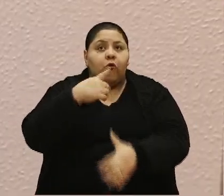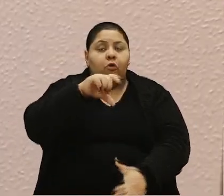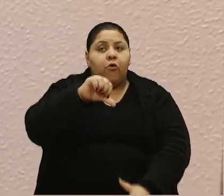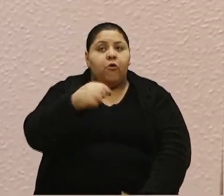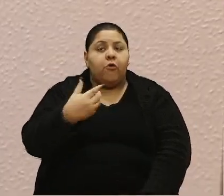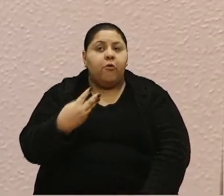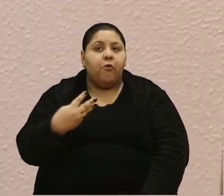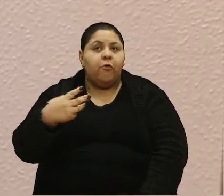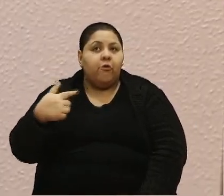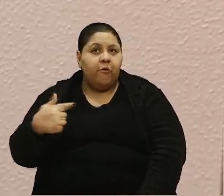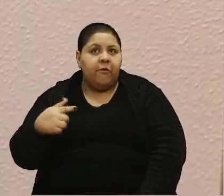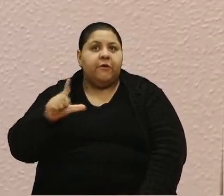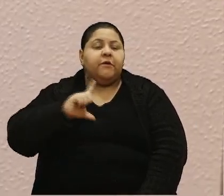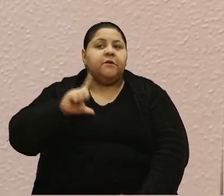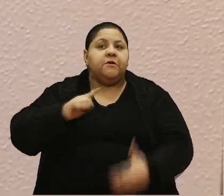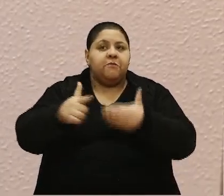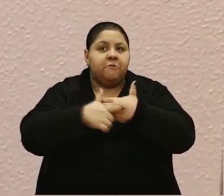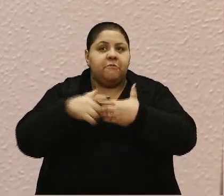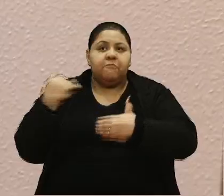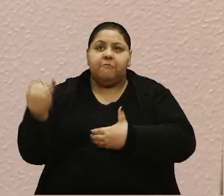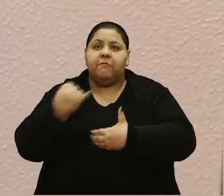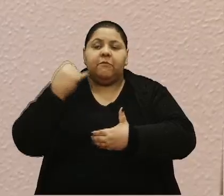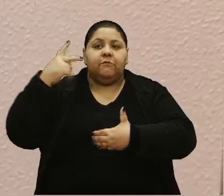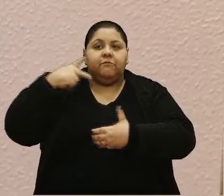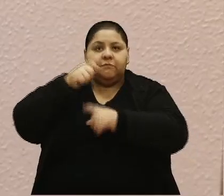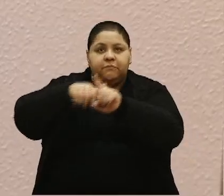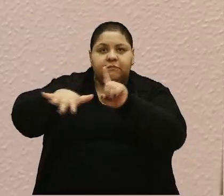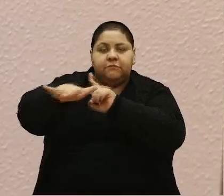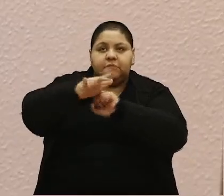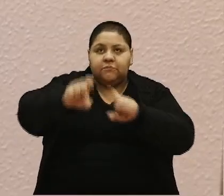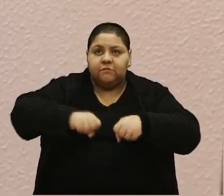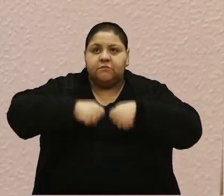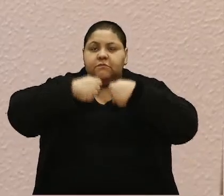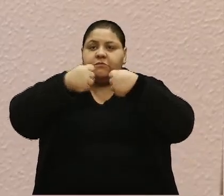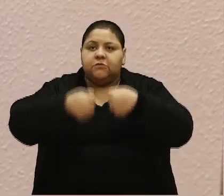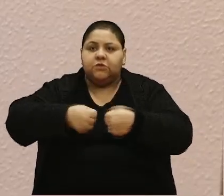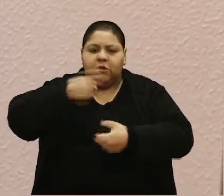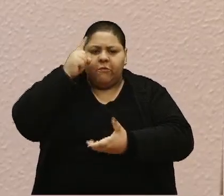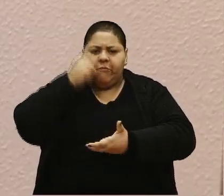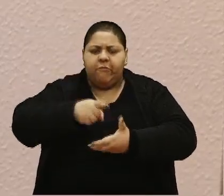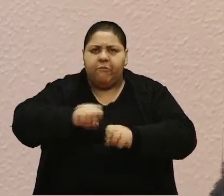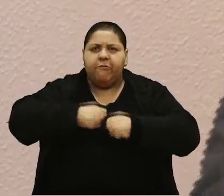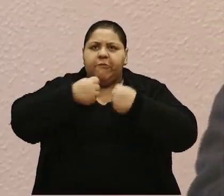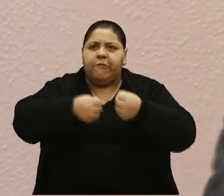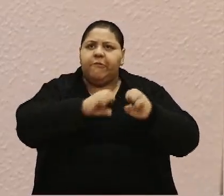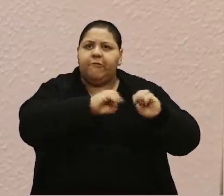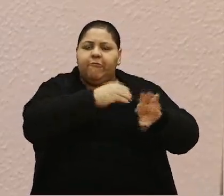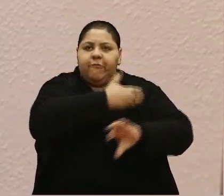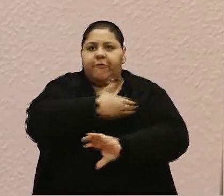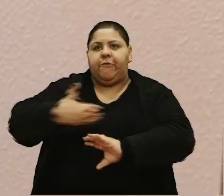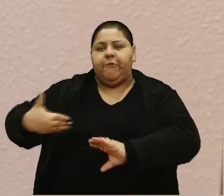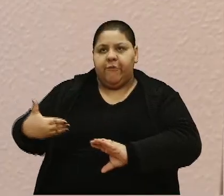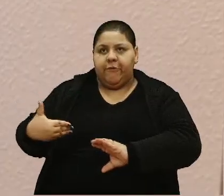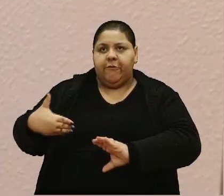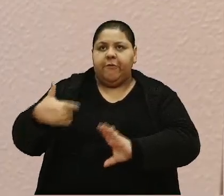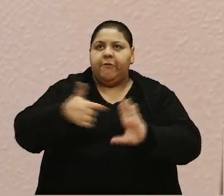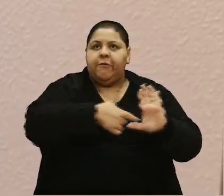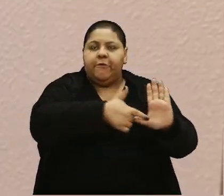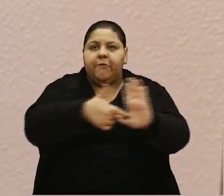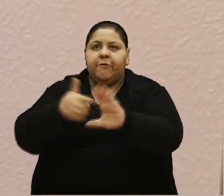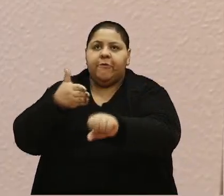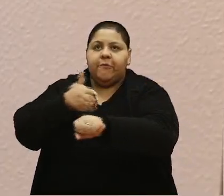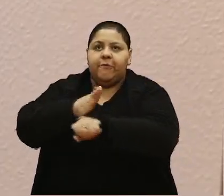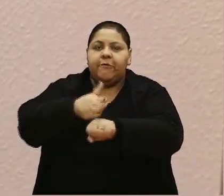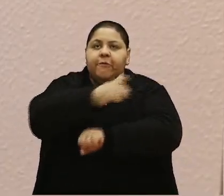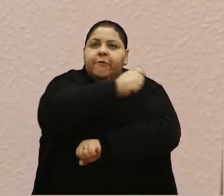UNE teve um papel crucial na história política e social do país, enfrentando regimes autoritários, defendendo a educação pública e promovendo a participação